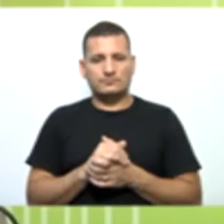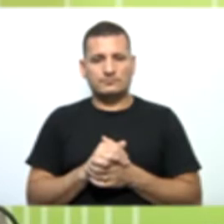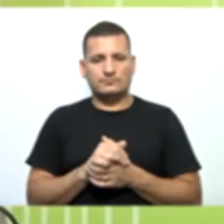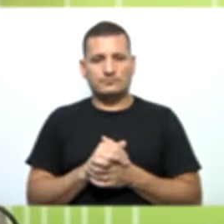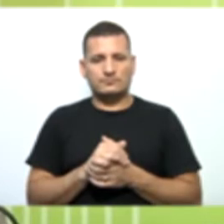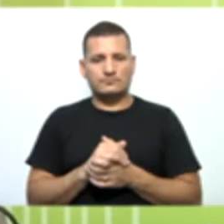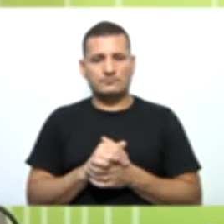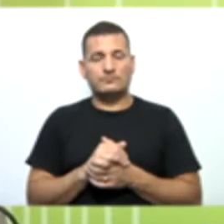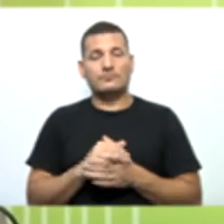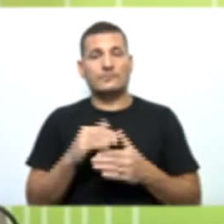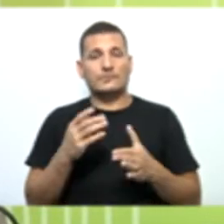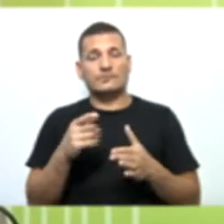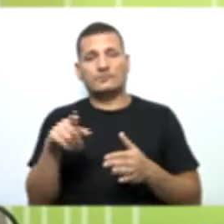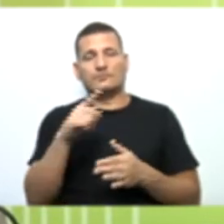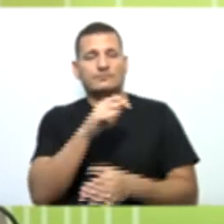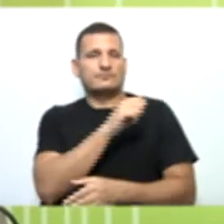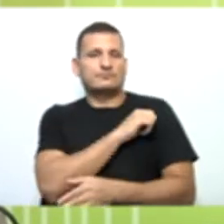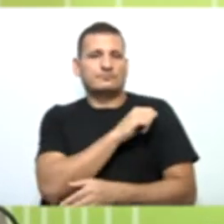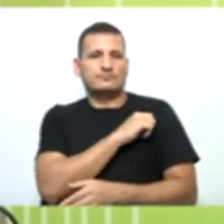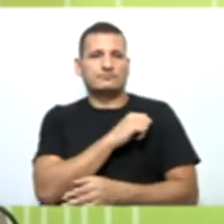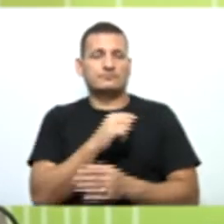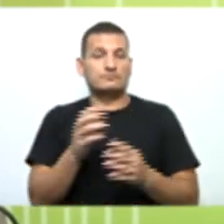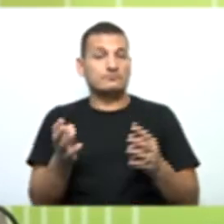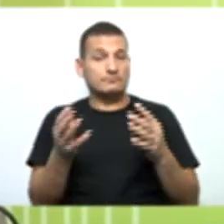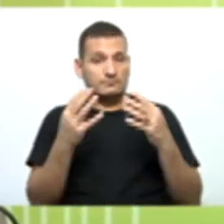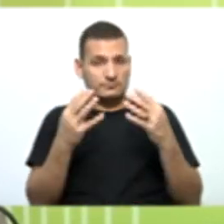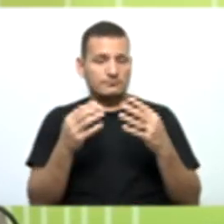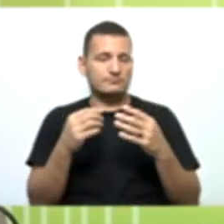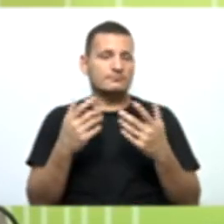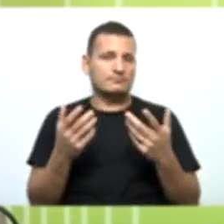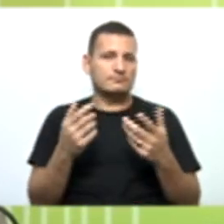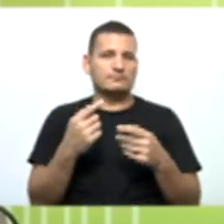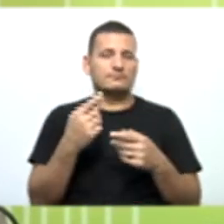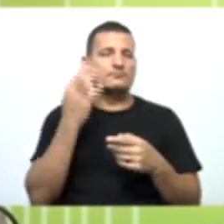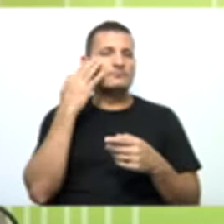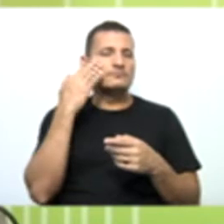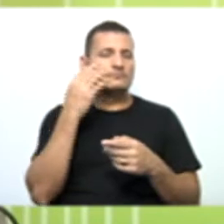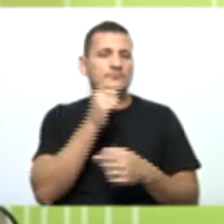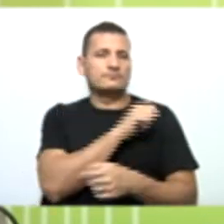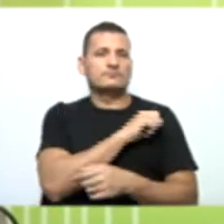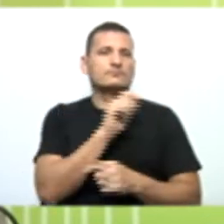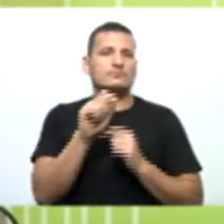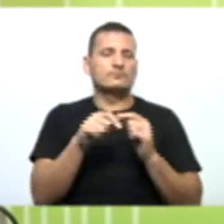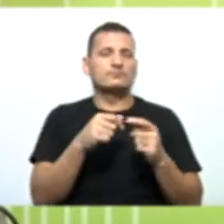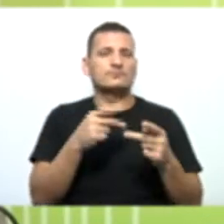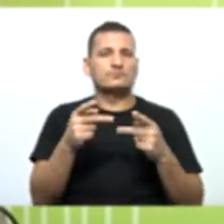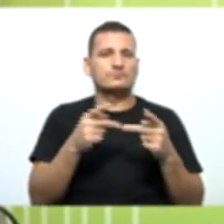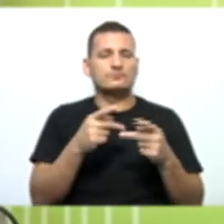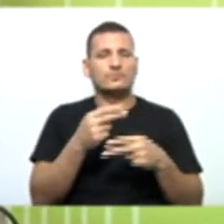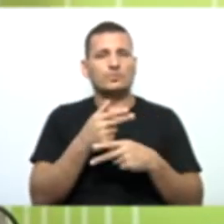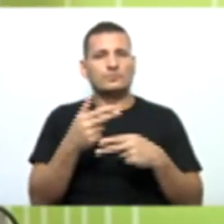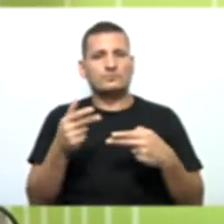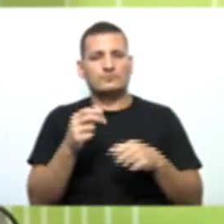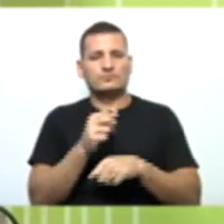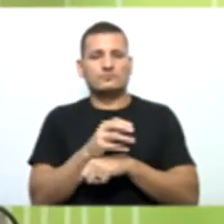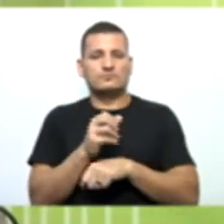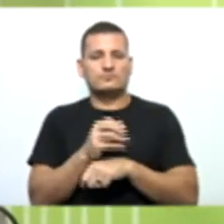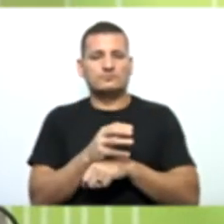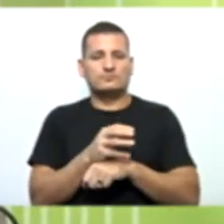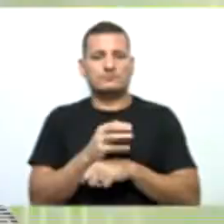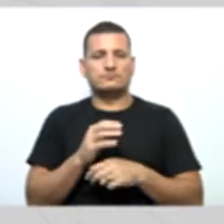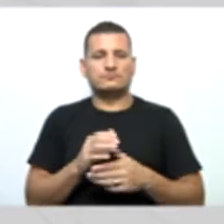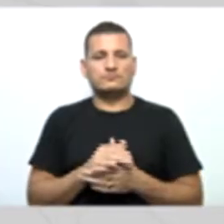até agora para o aluno saber o que é um projeto desenvolvido orientado a objeto, né? Verdade. Certo?